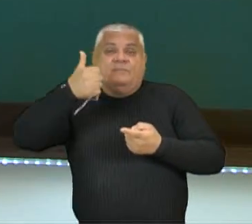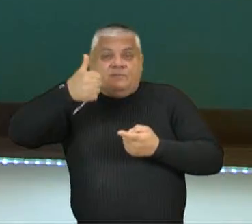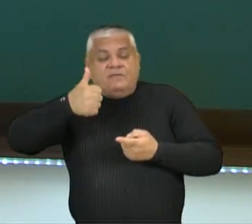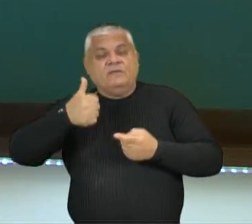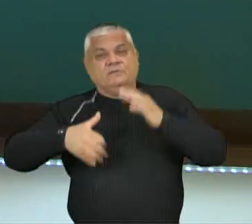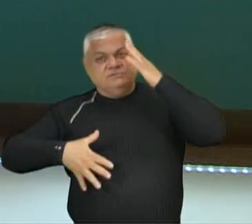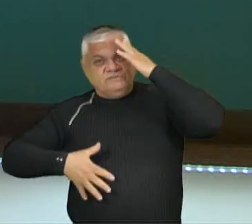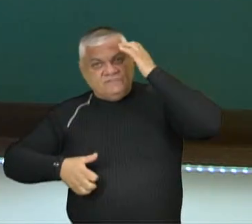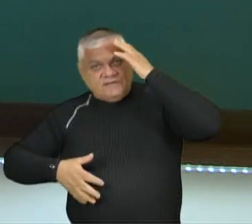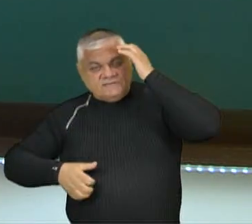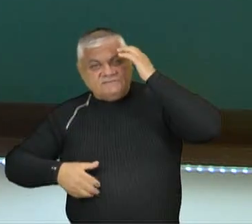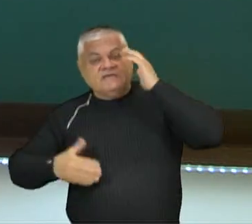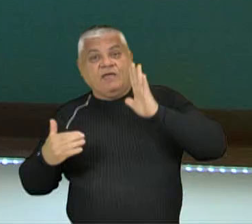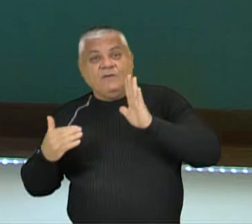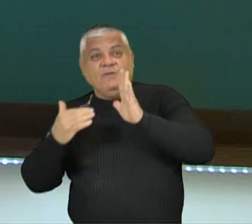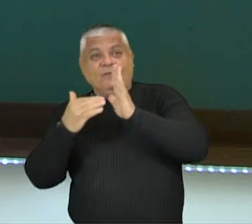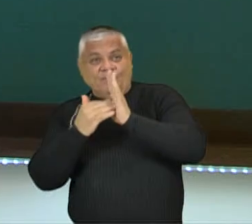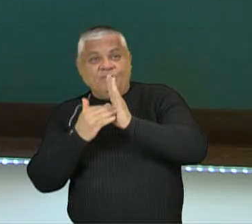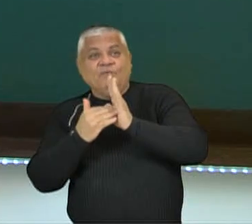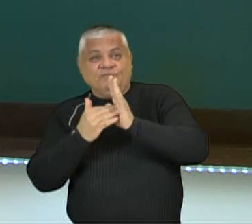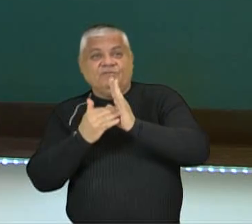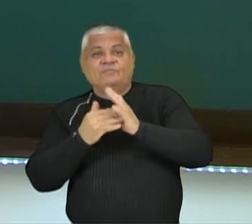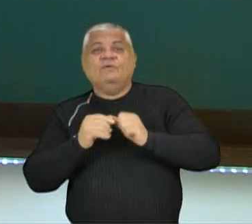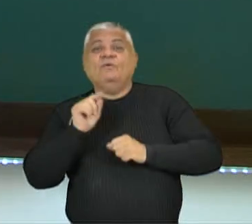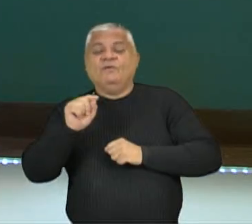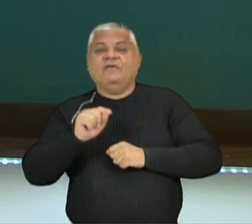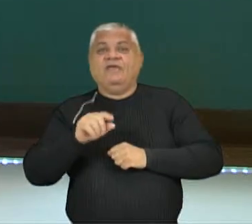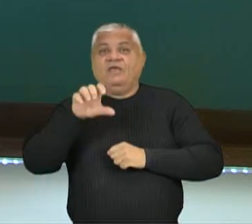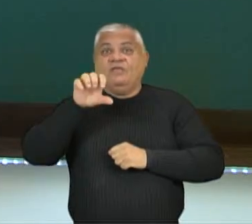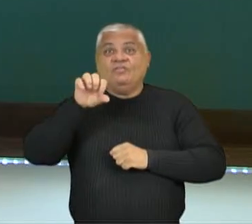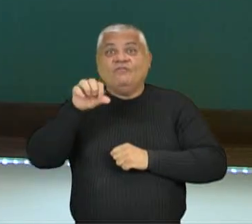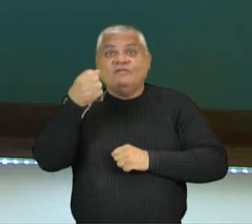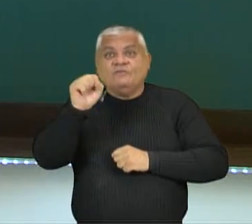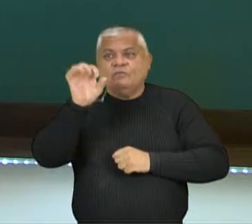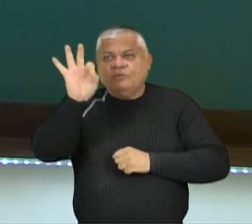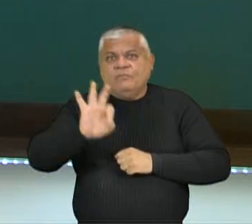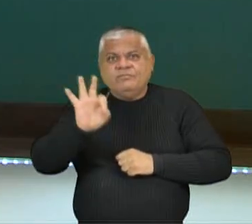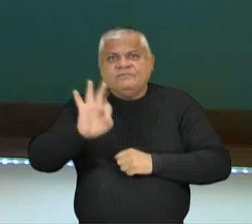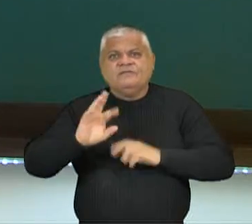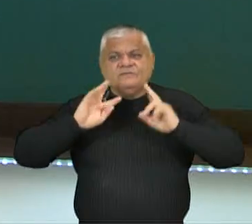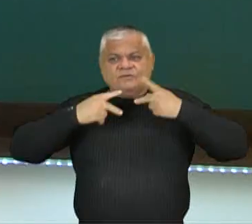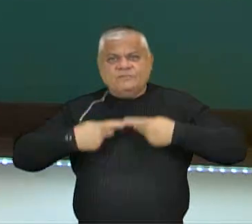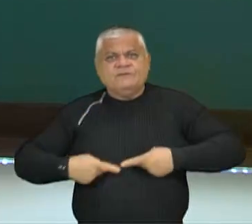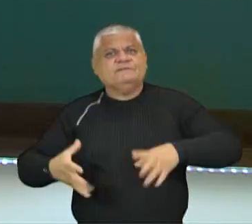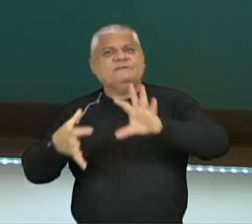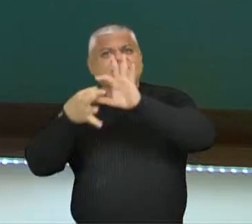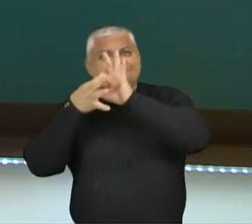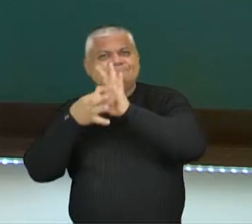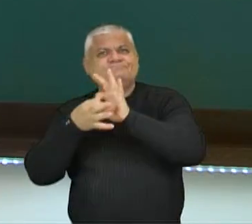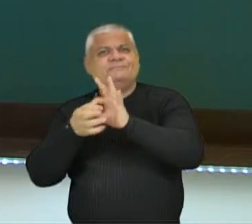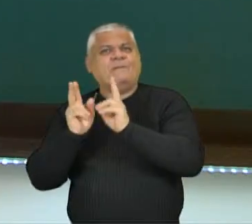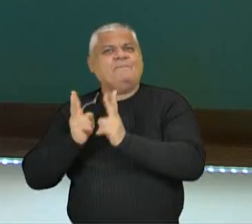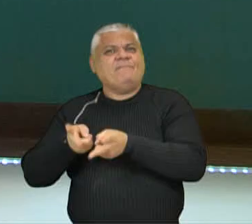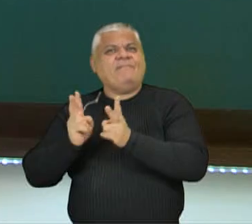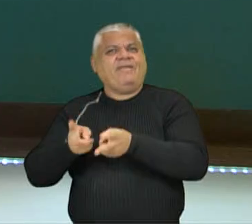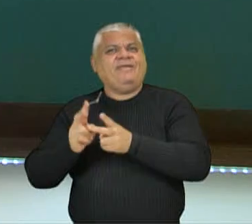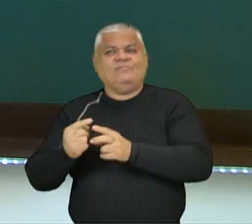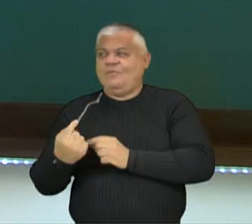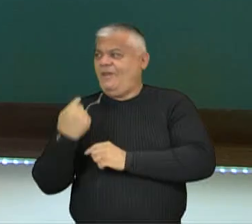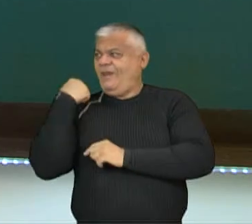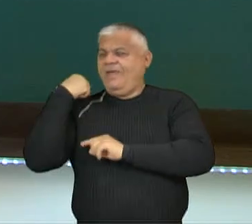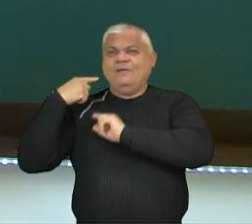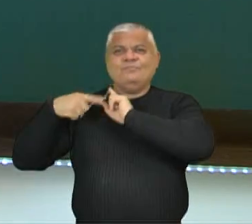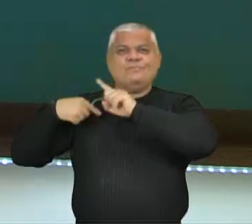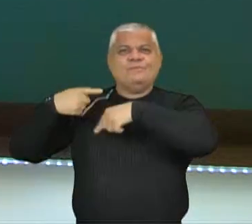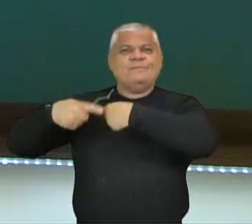ancestral comum aqui, que foi o último para os quatro, ainda ser humano e chimpanzé compartilham um ancestral comum somente